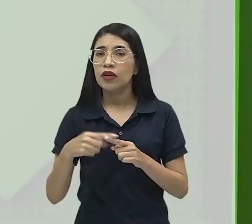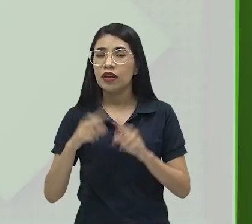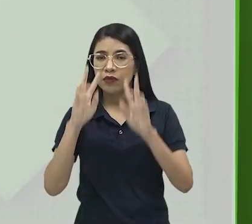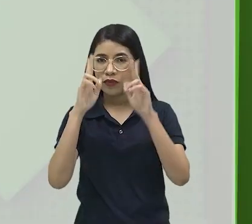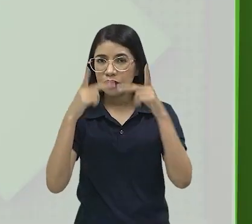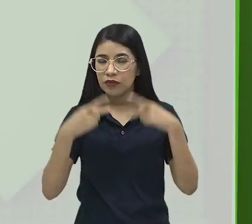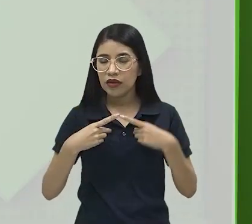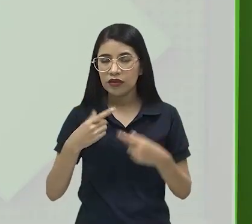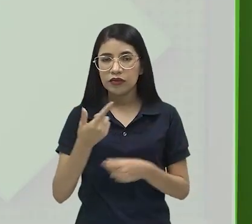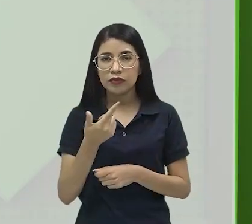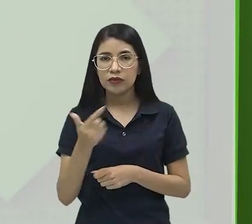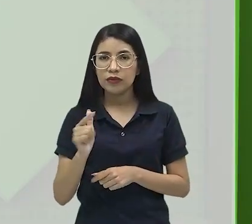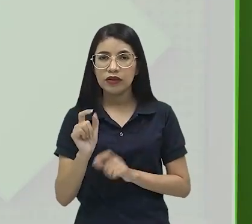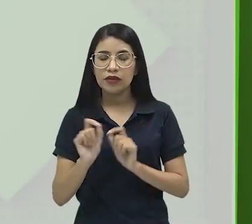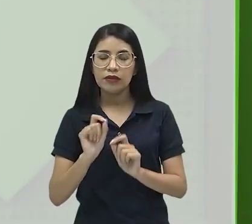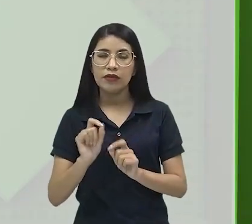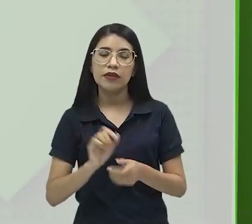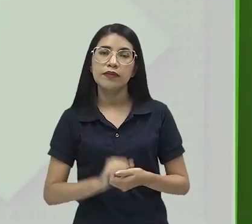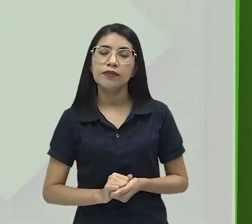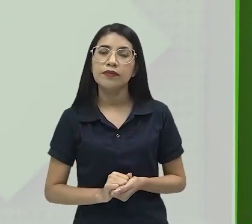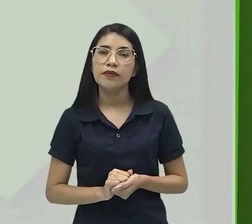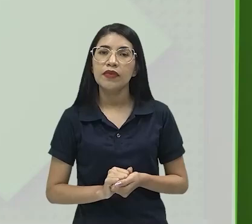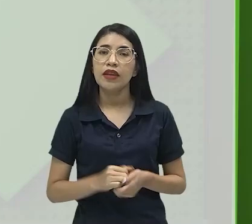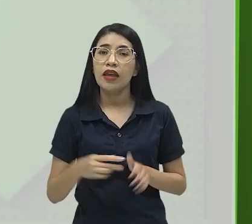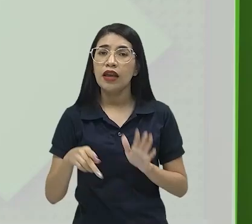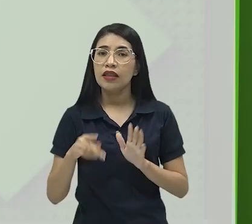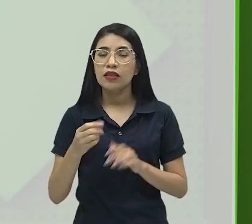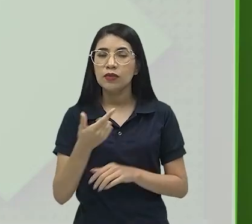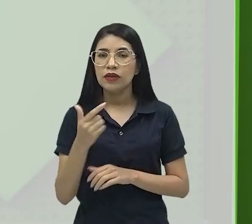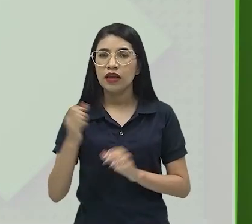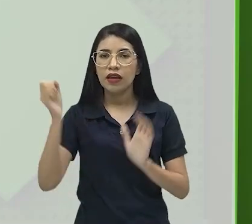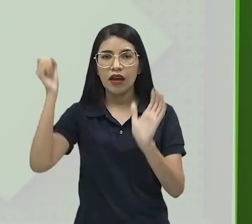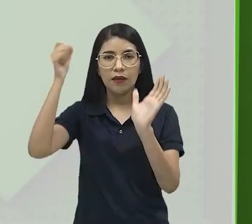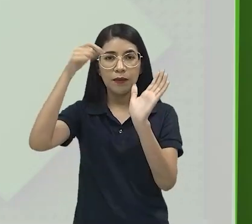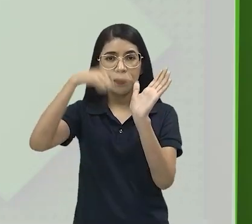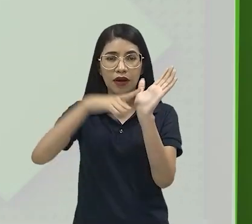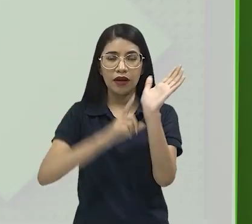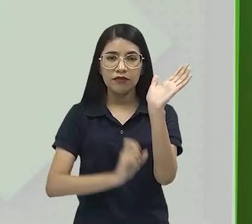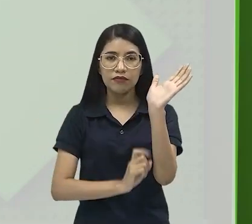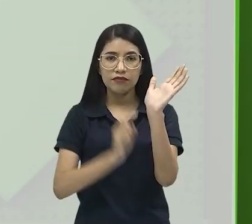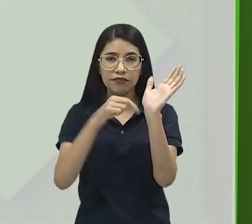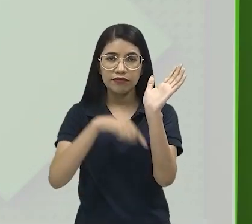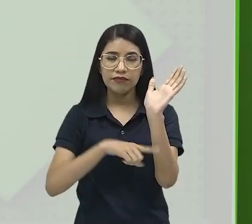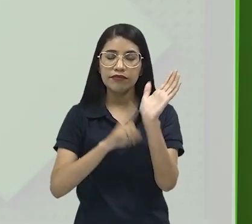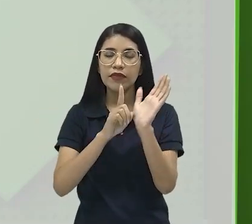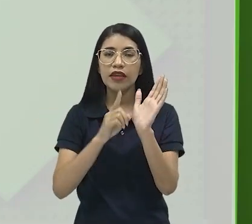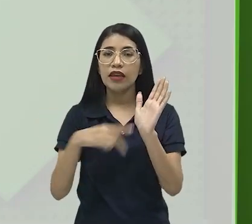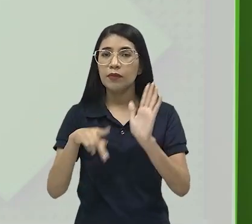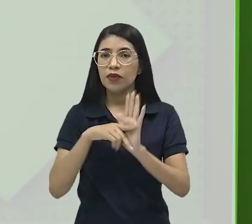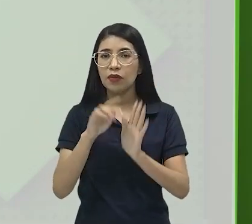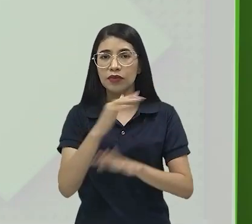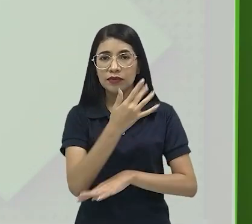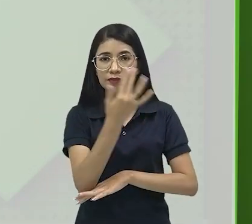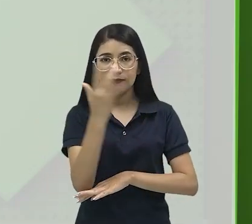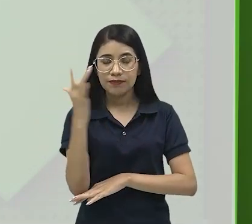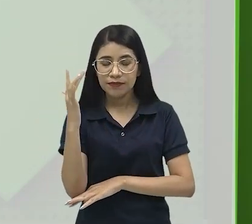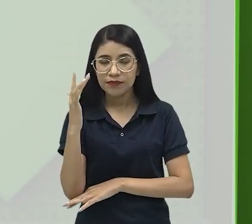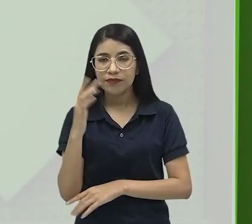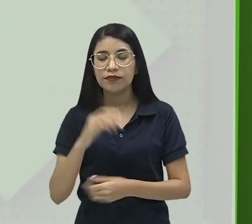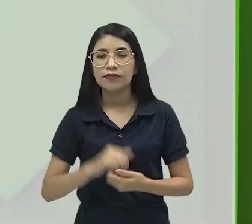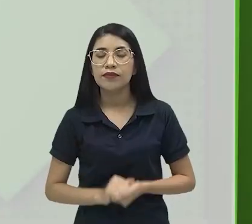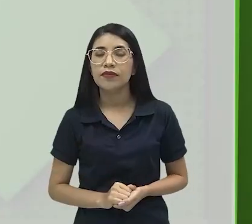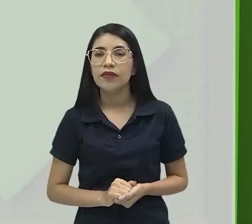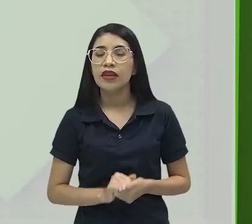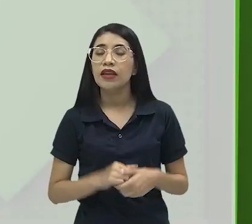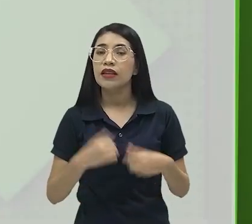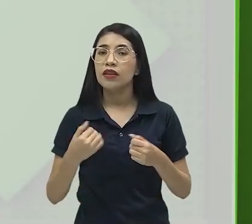os organismos do reino animal, não realizam a fotossíntese, que é característico das plantas, principalmente.